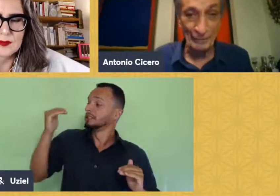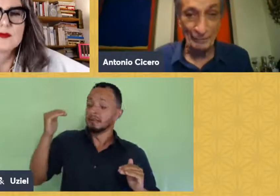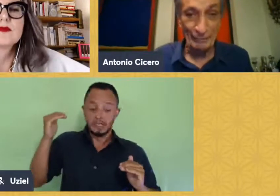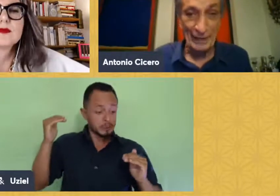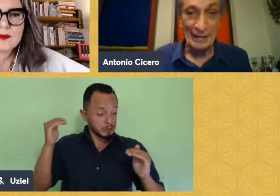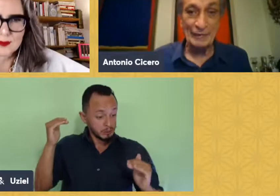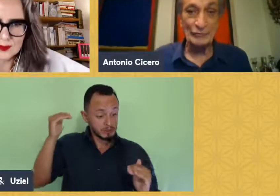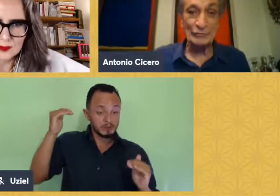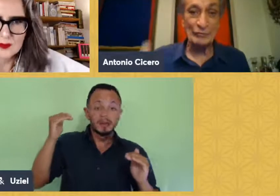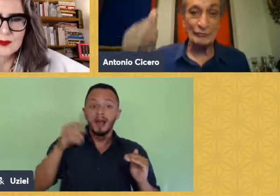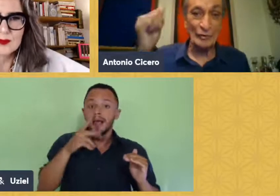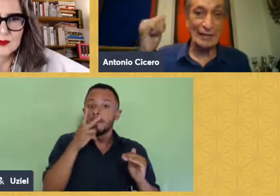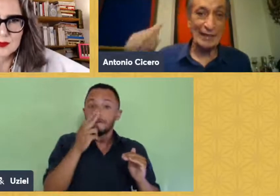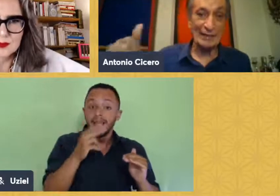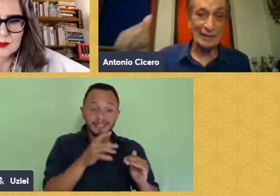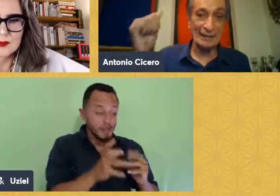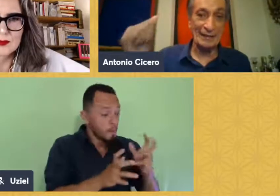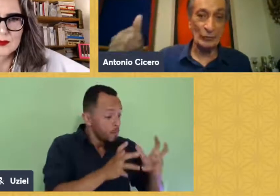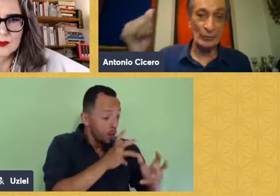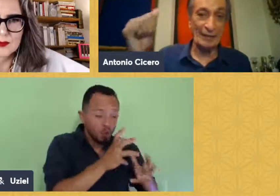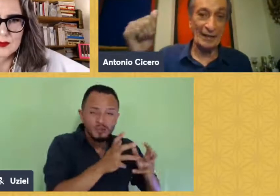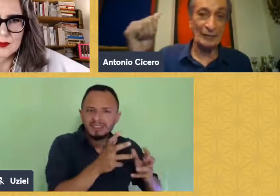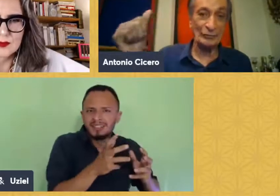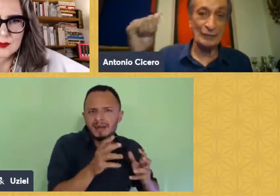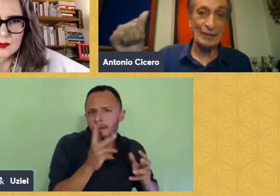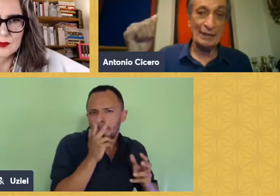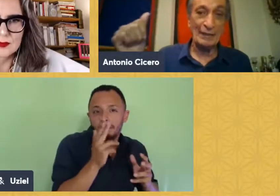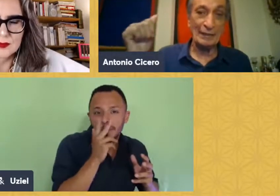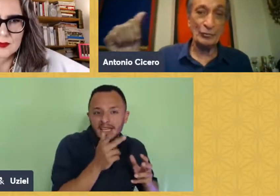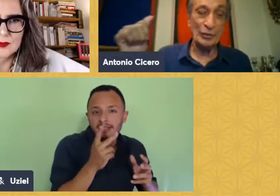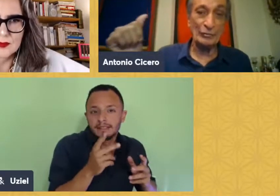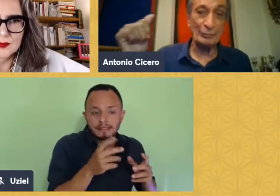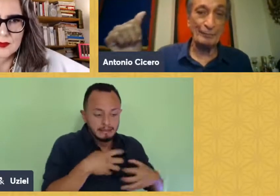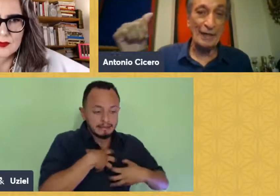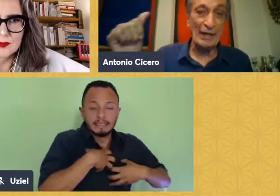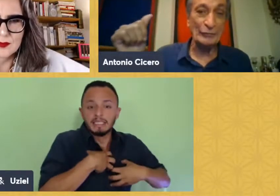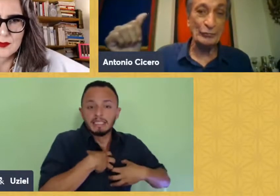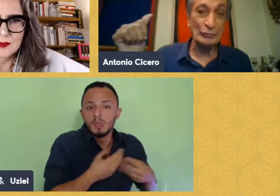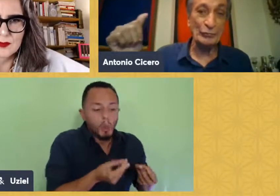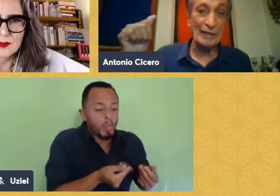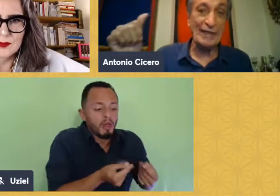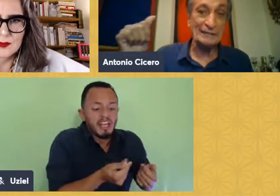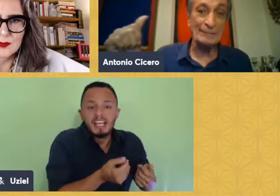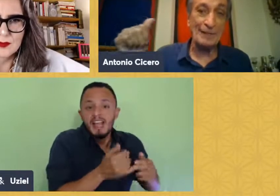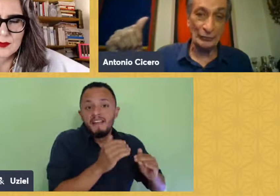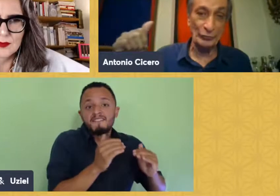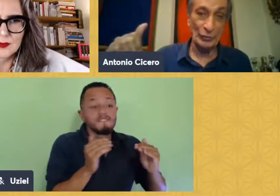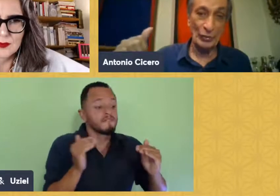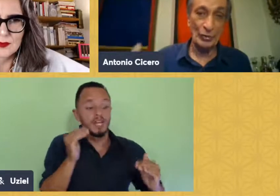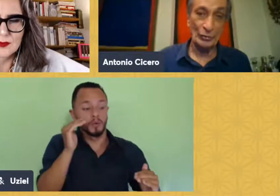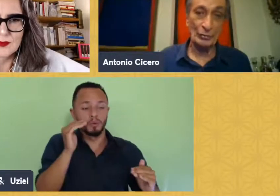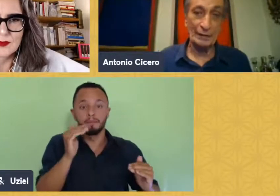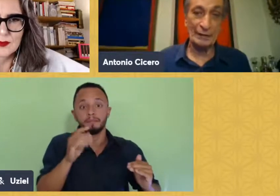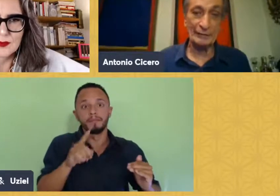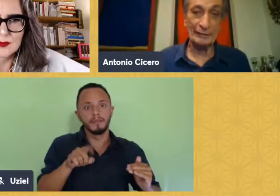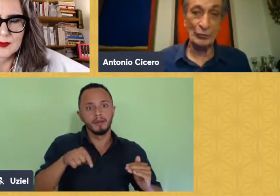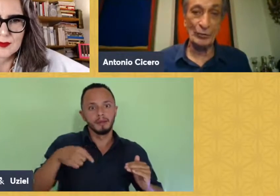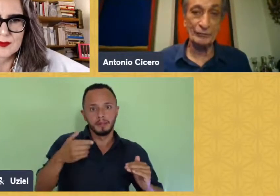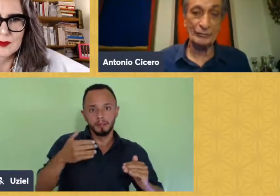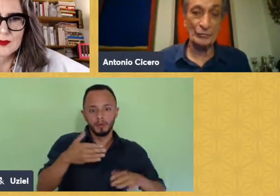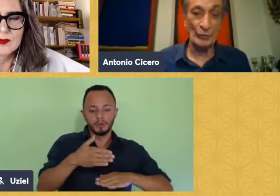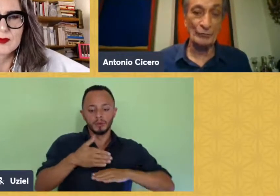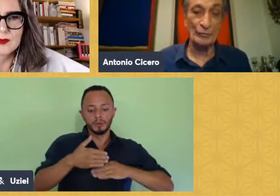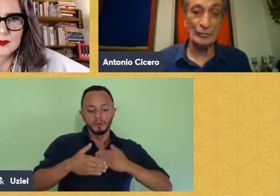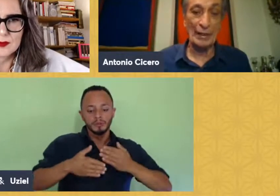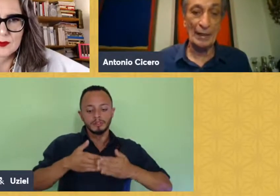inferior. Isso só foi recuperado quando, perto do Renascimento, que